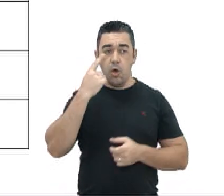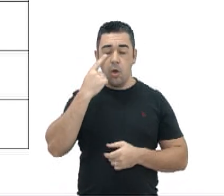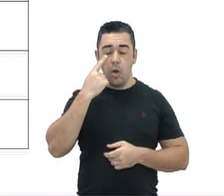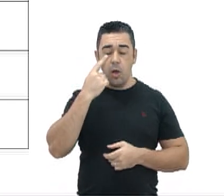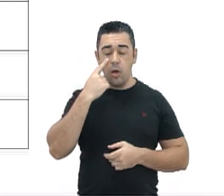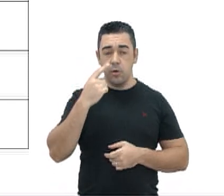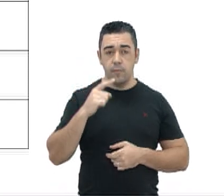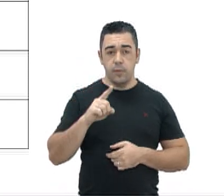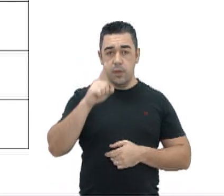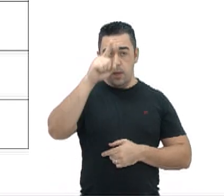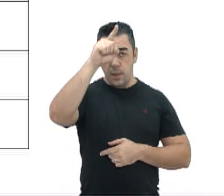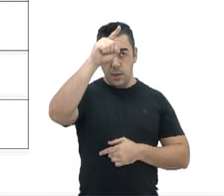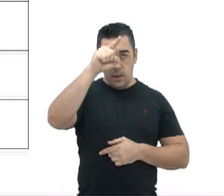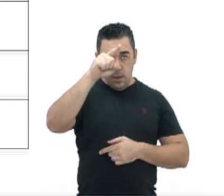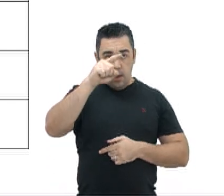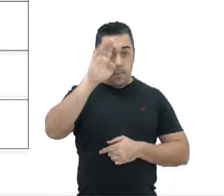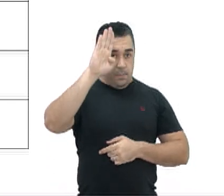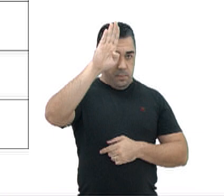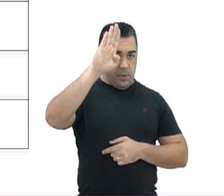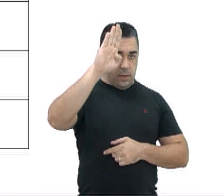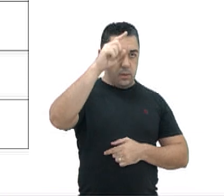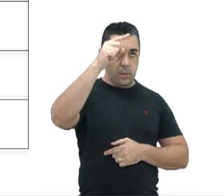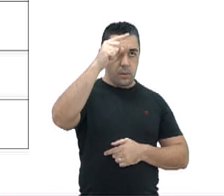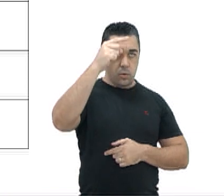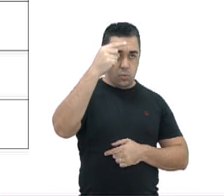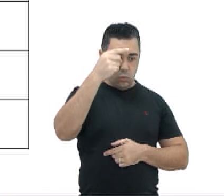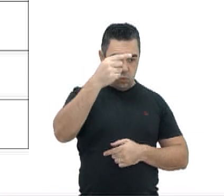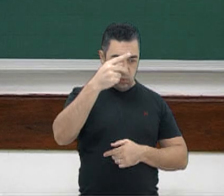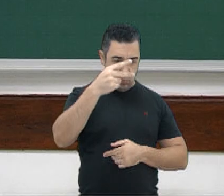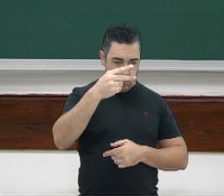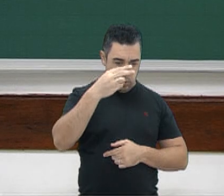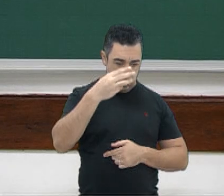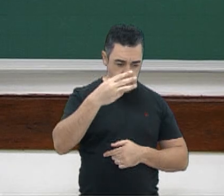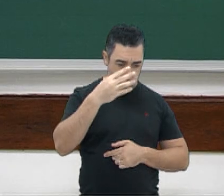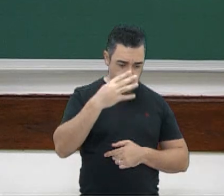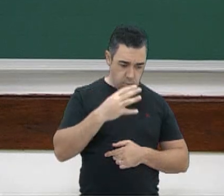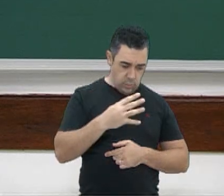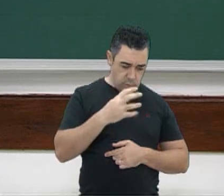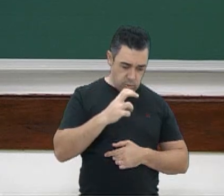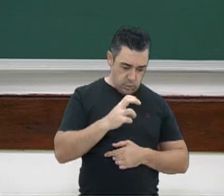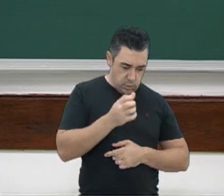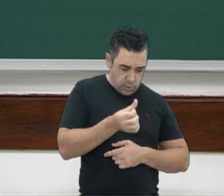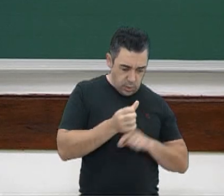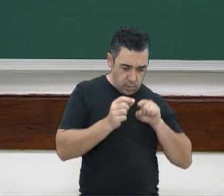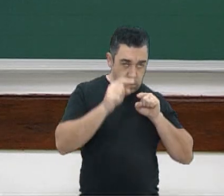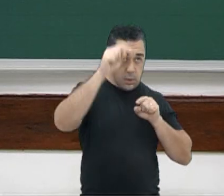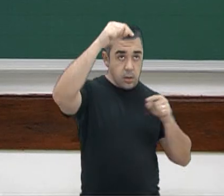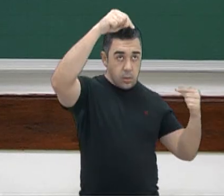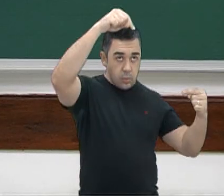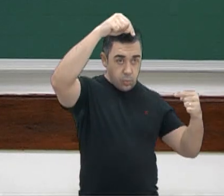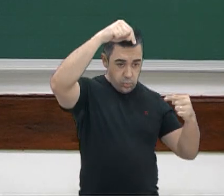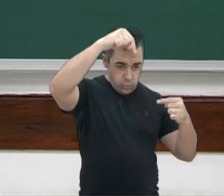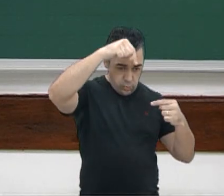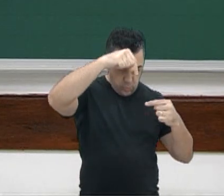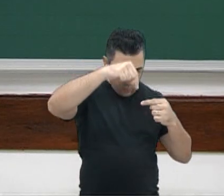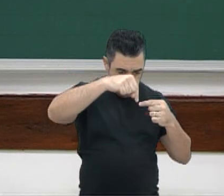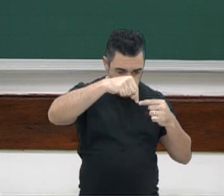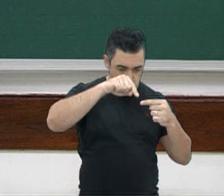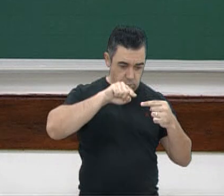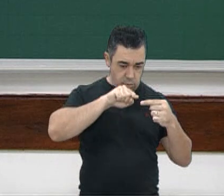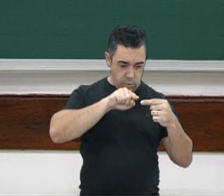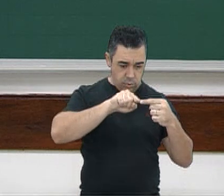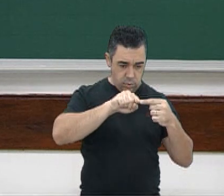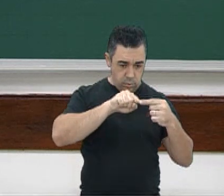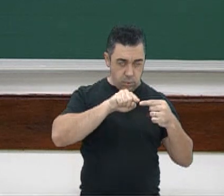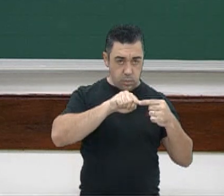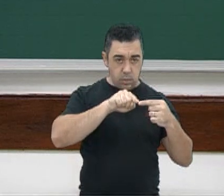você vai ter que fazer? Você vai ter que achar o ponto de encontro da linha B com a linha número 6, o encontro da